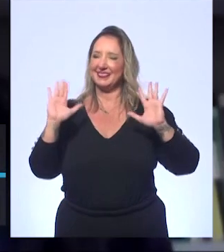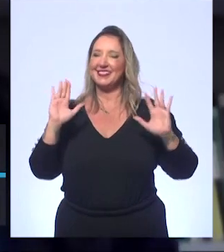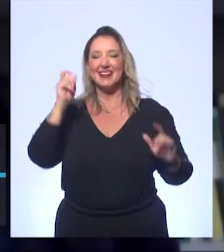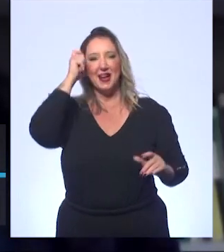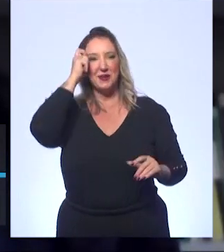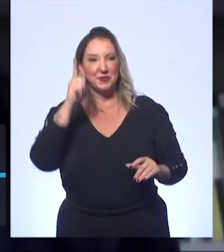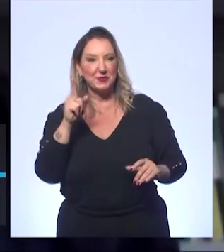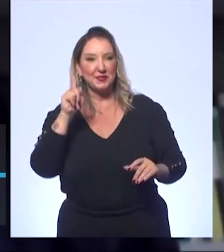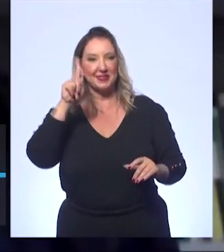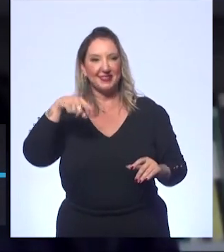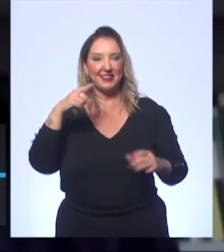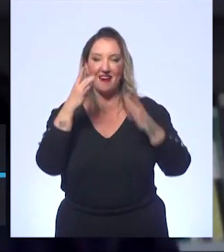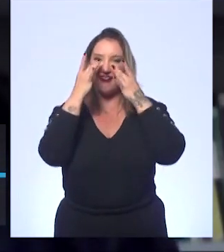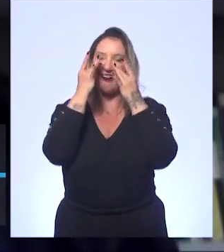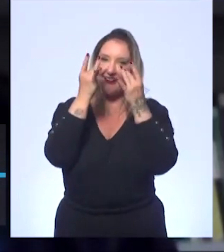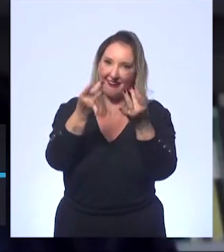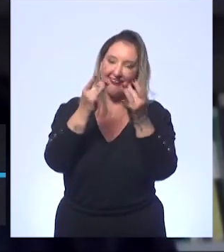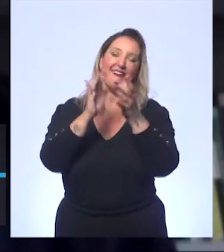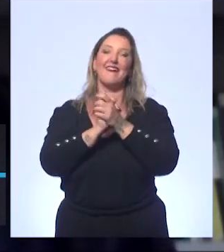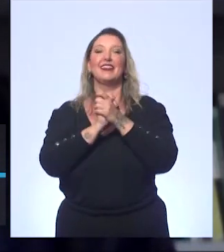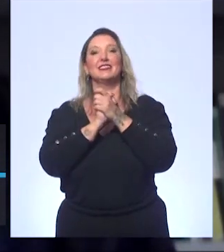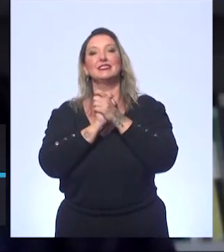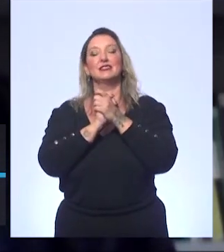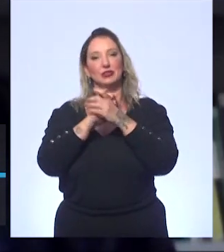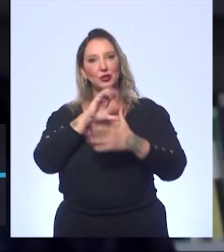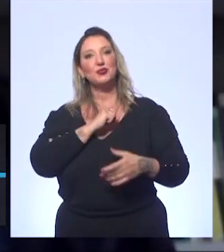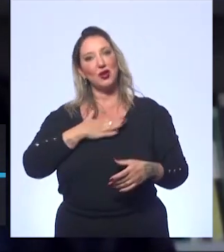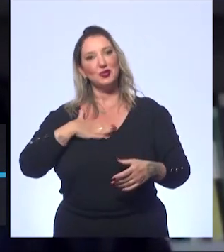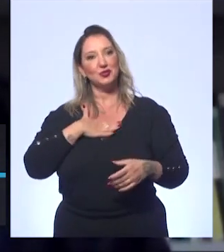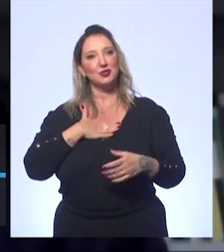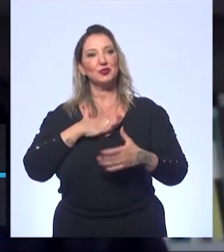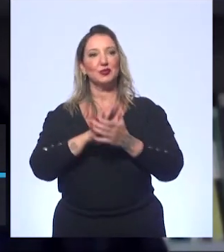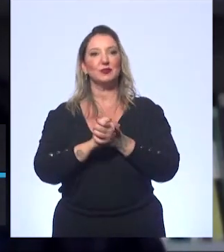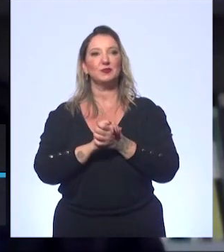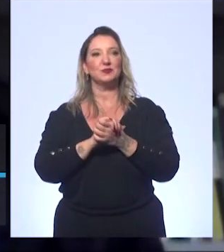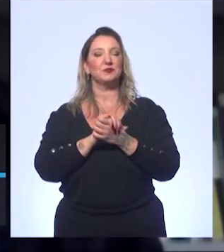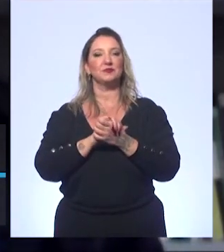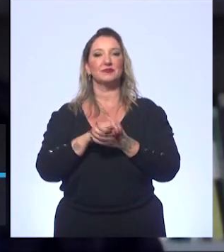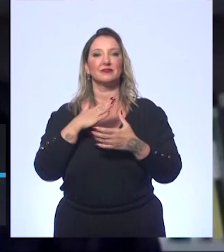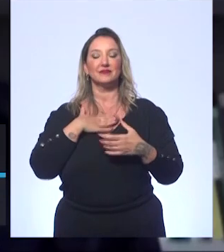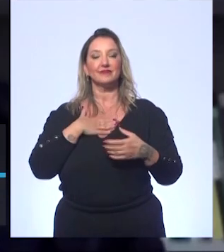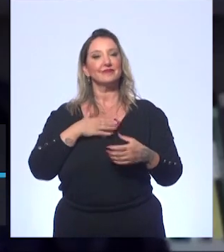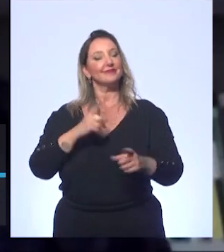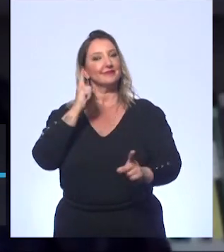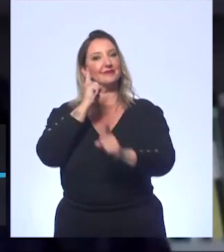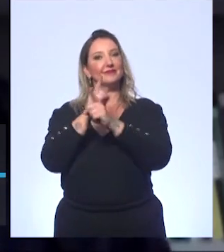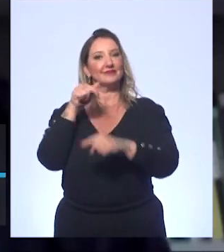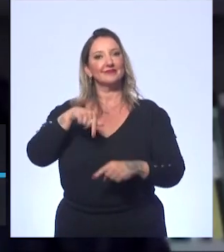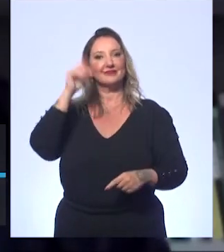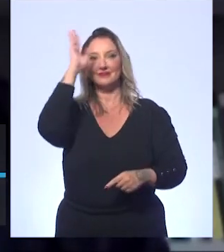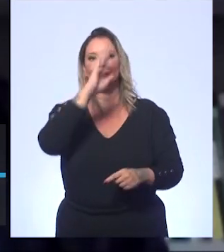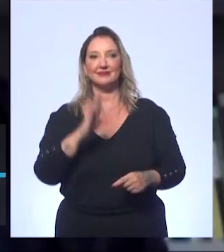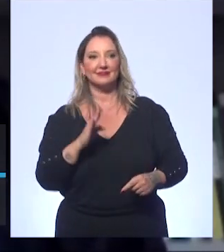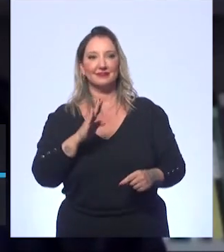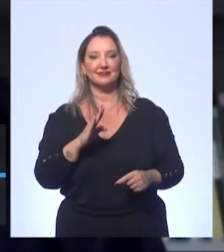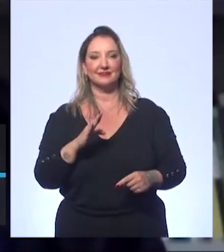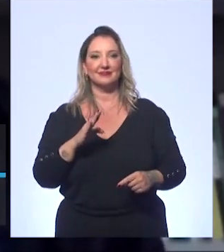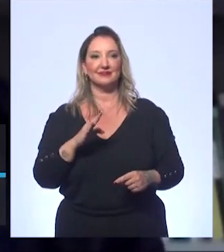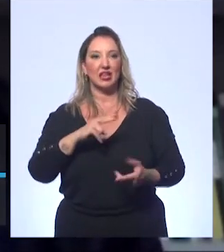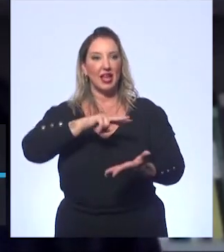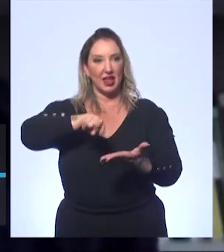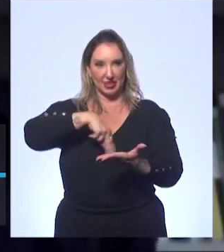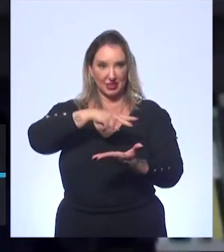ela me chama muito a atenção, lá eu gosto bastante. E eu tenho verificado isso no Brasil, uma